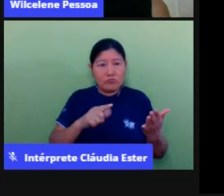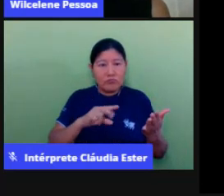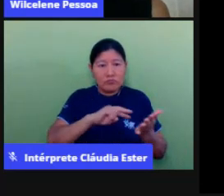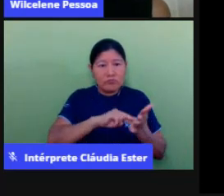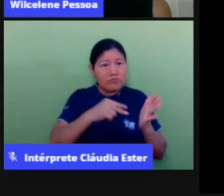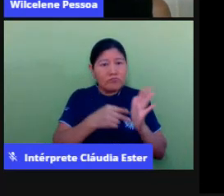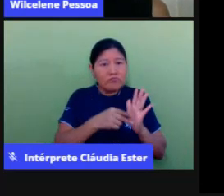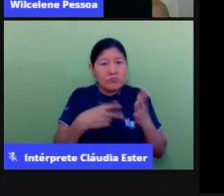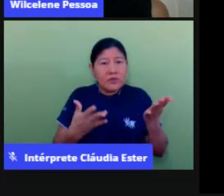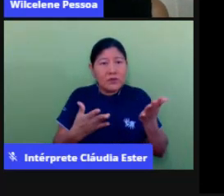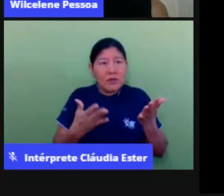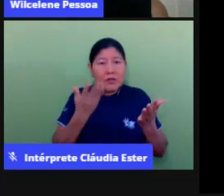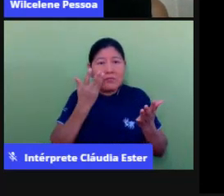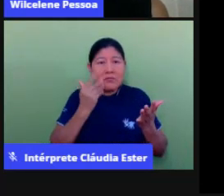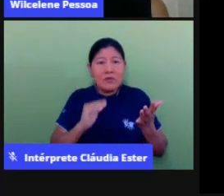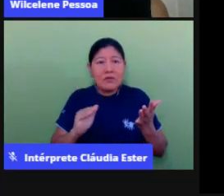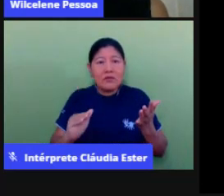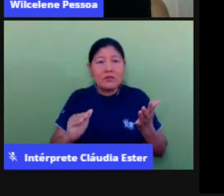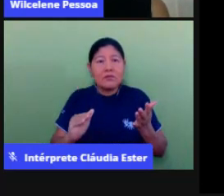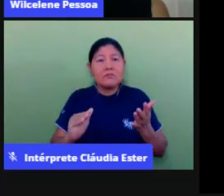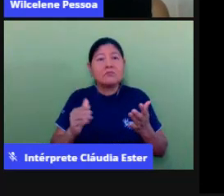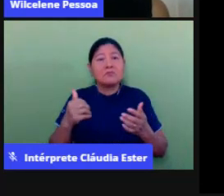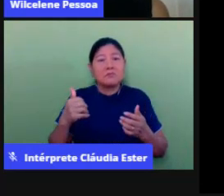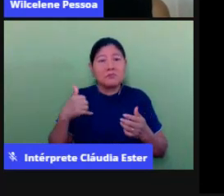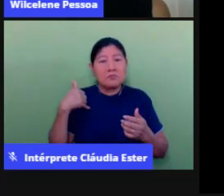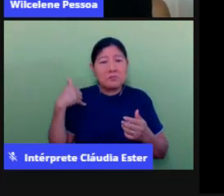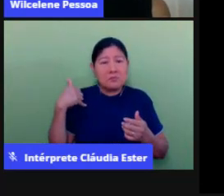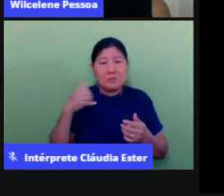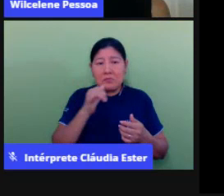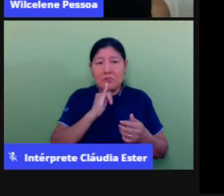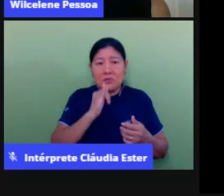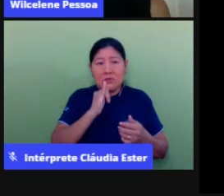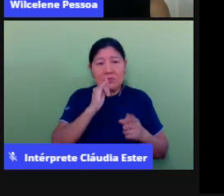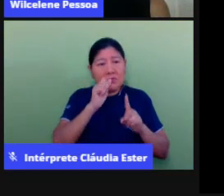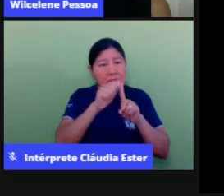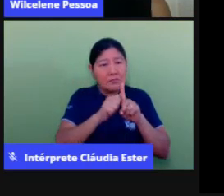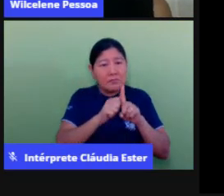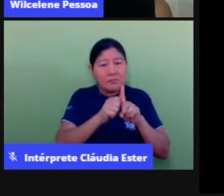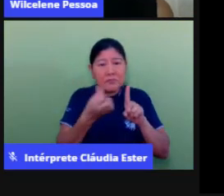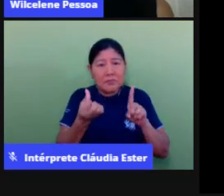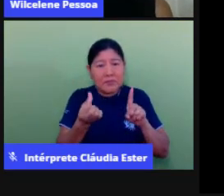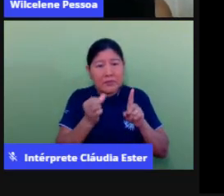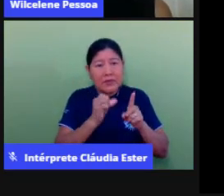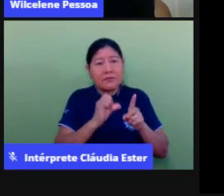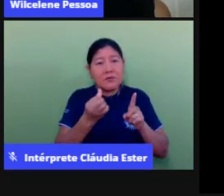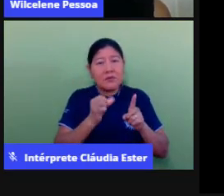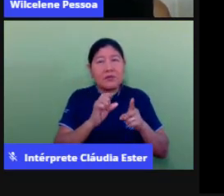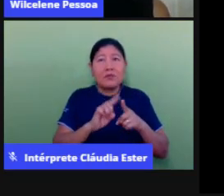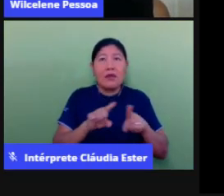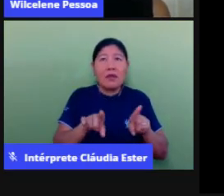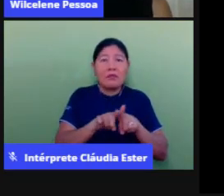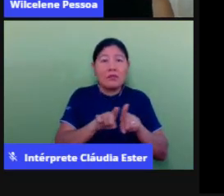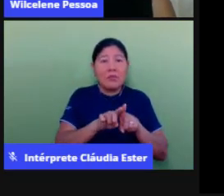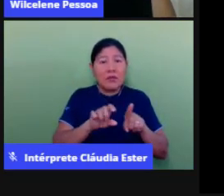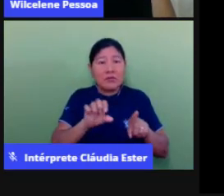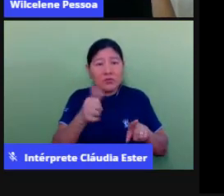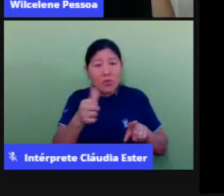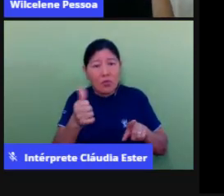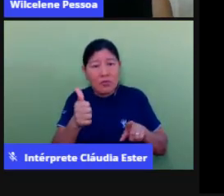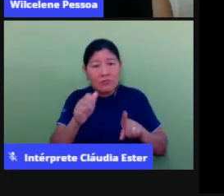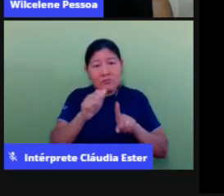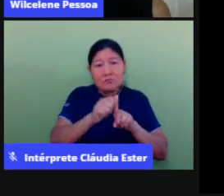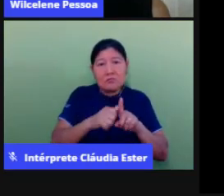11 meses, ela não vai ficar tanto tempo presa à frente de uma tela, às vezes até fica, mas aquilo não tem